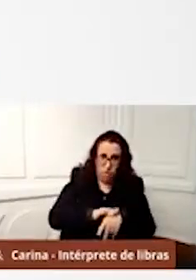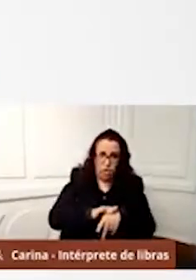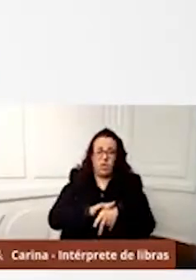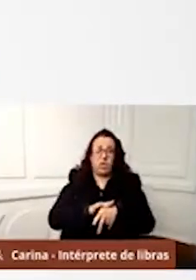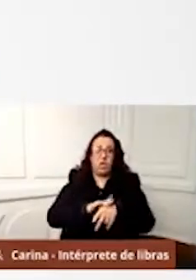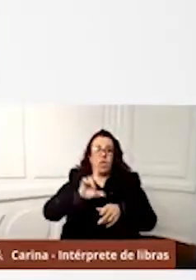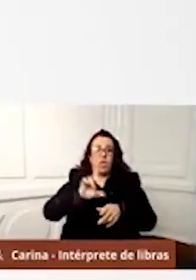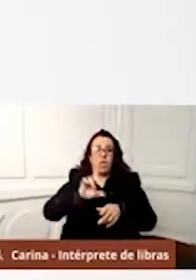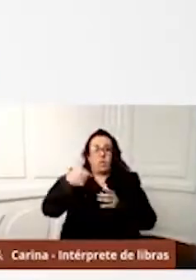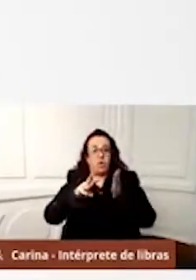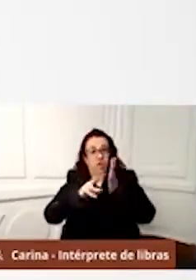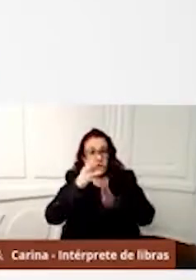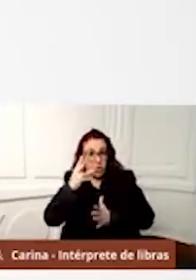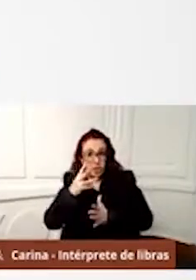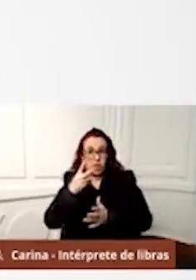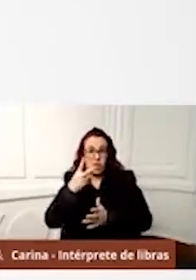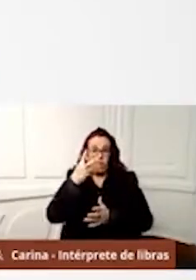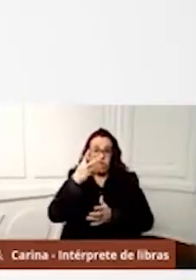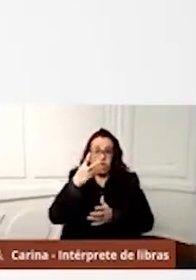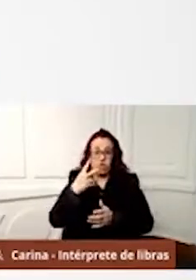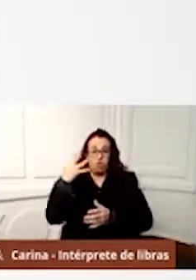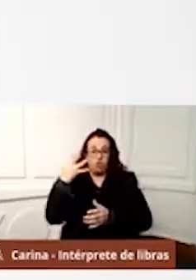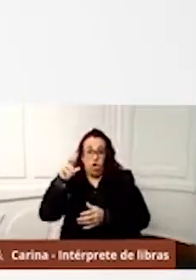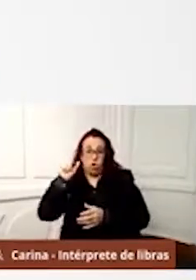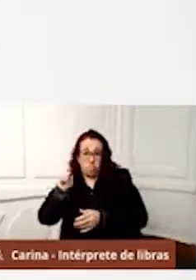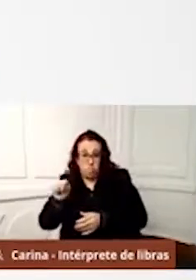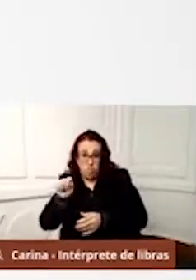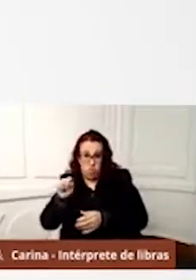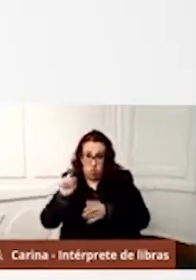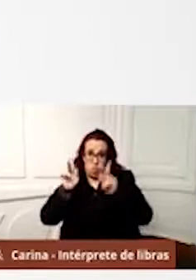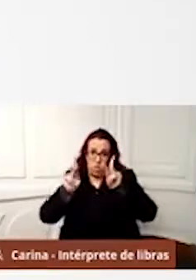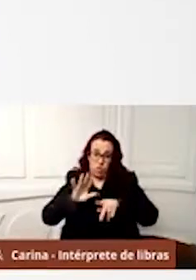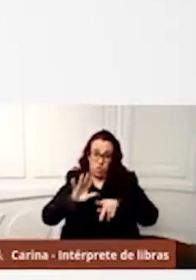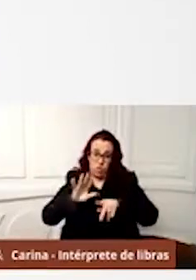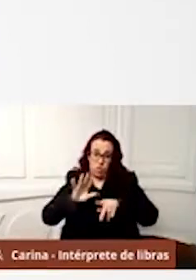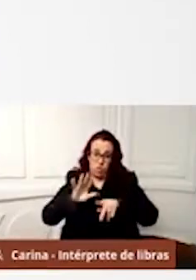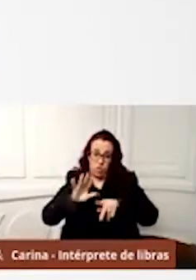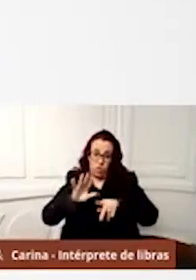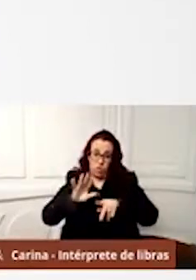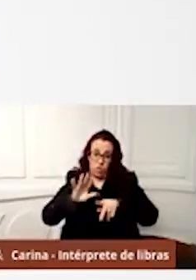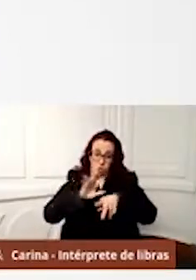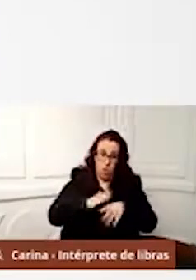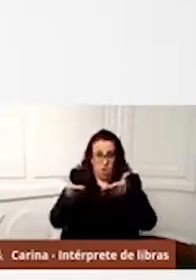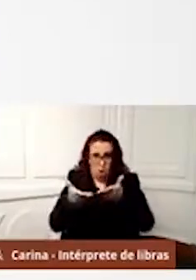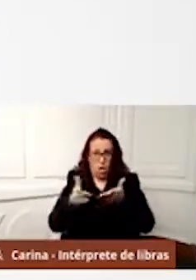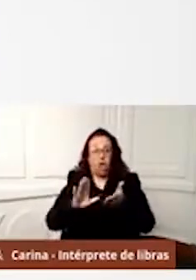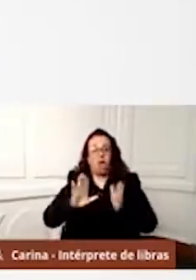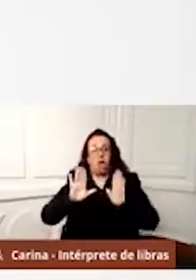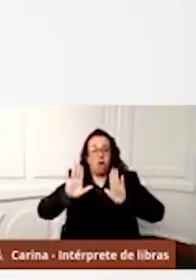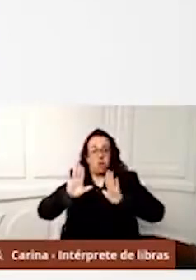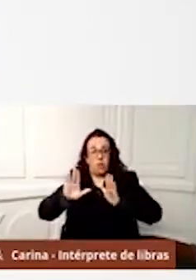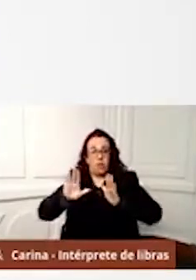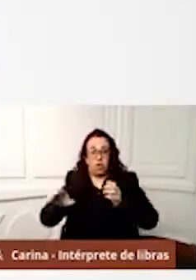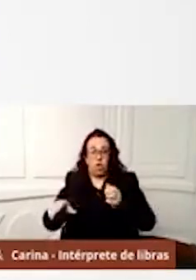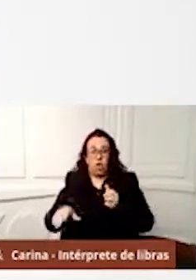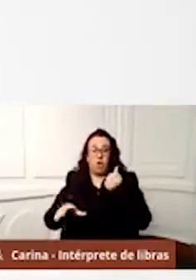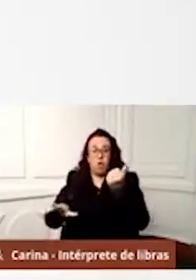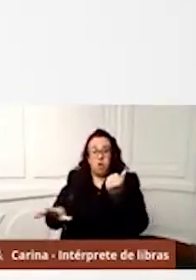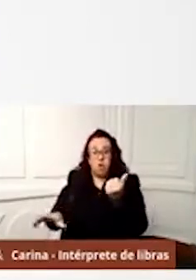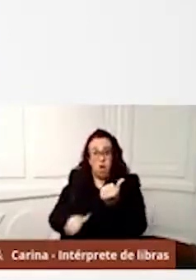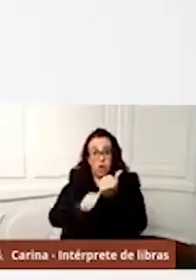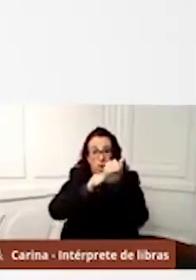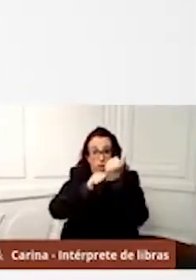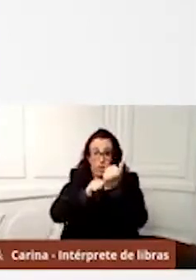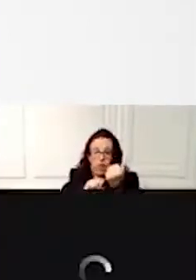de 24.000 casos. E agora, na 4ª rodada, eu vou deixar o nosso reitor da Universidade Federal de